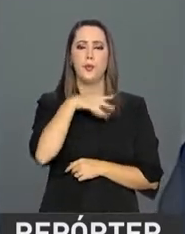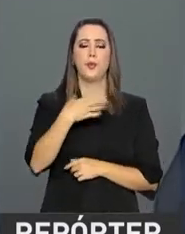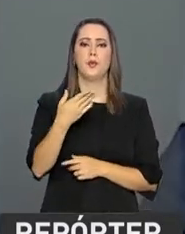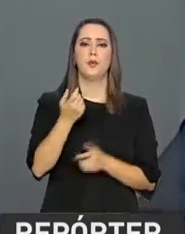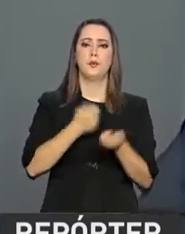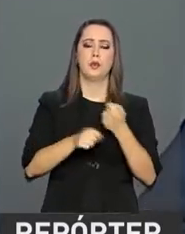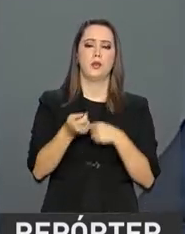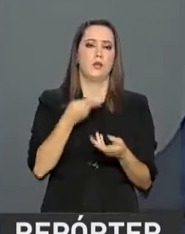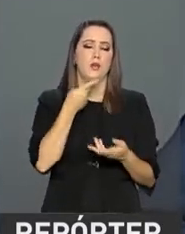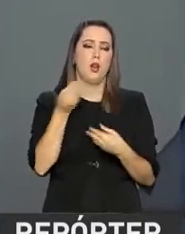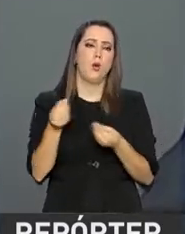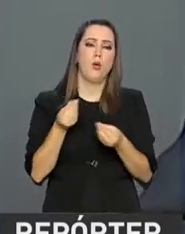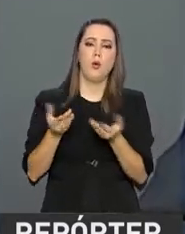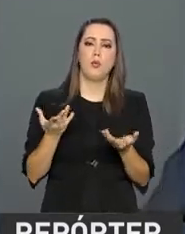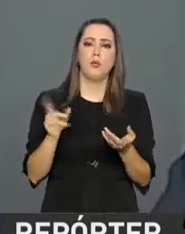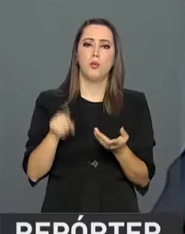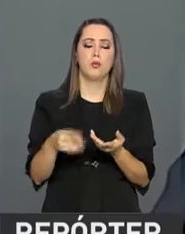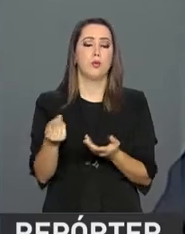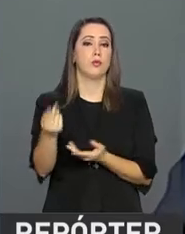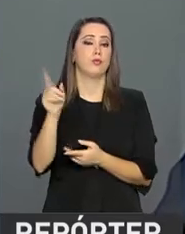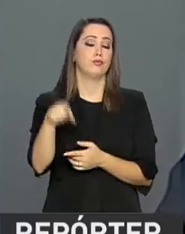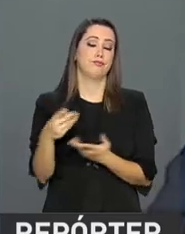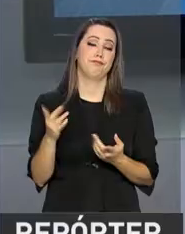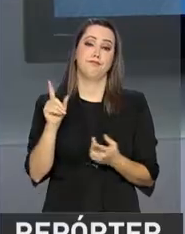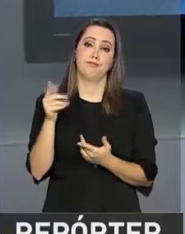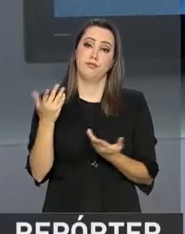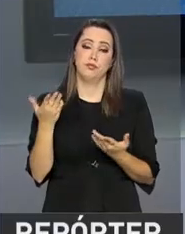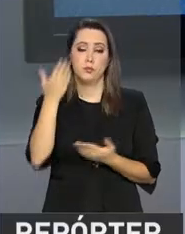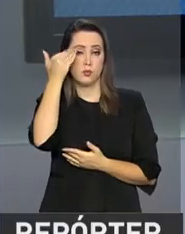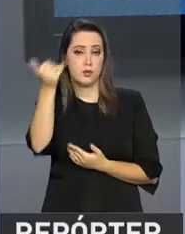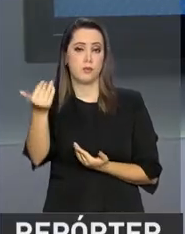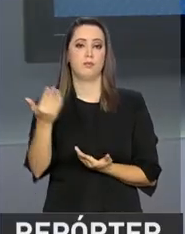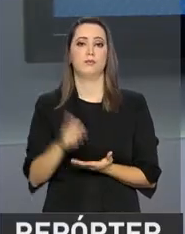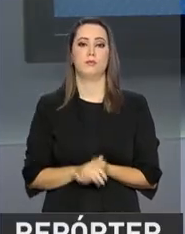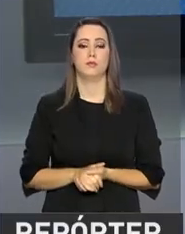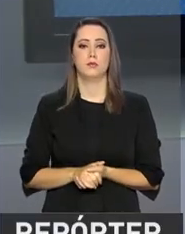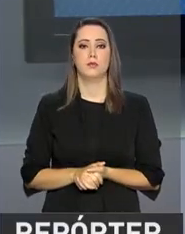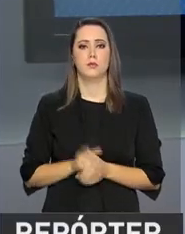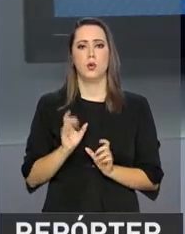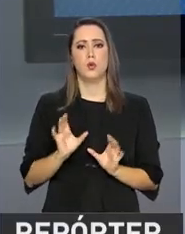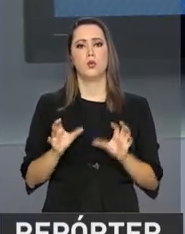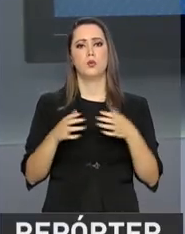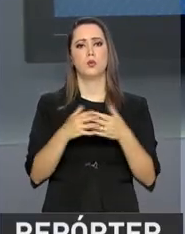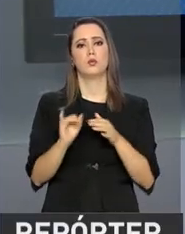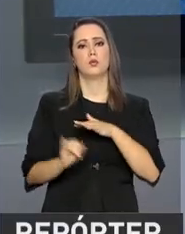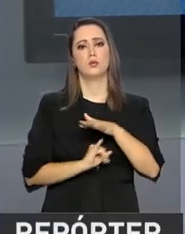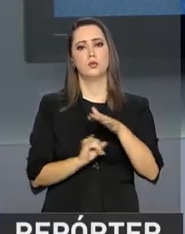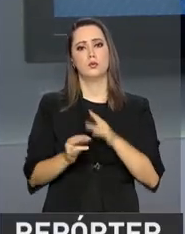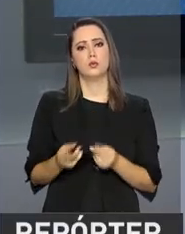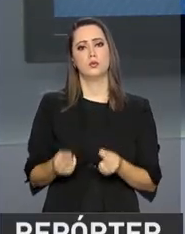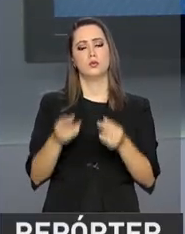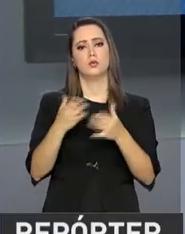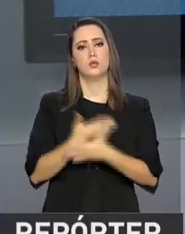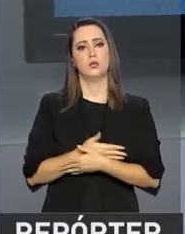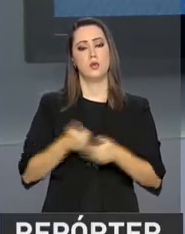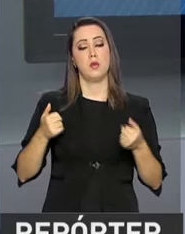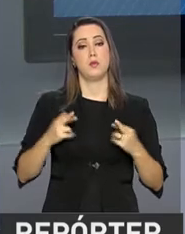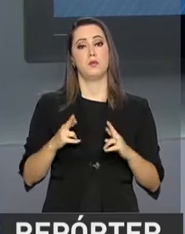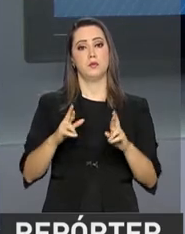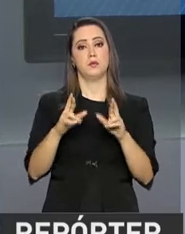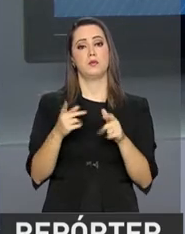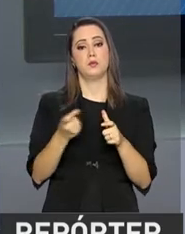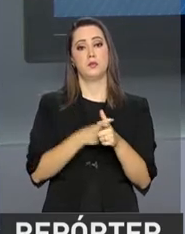quanto quanto já impacta o ano que vem analistas das instituições financeiras melhoraram as